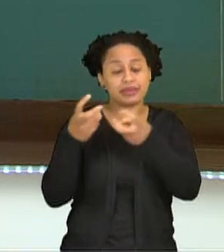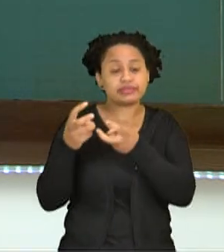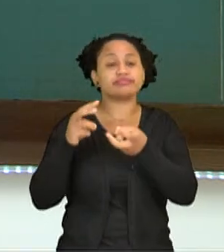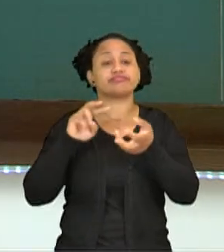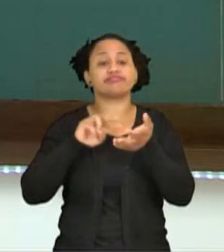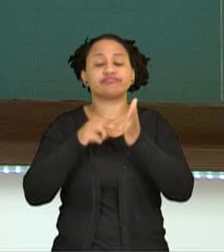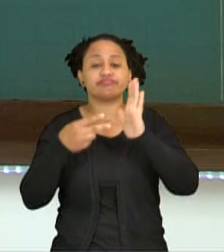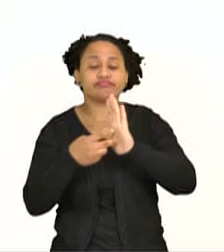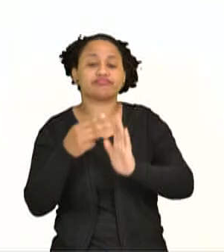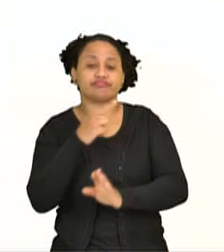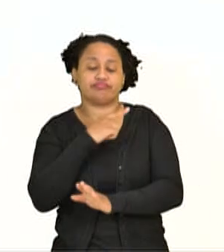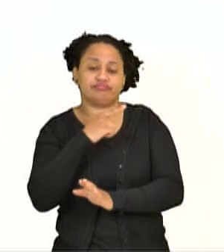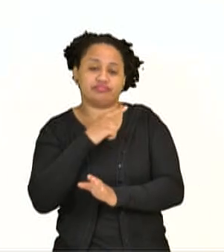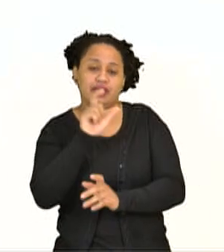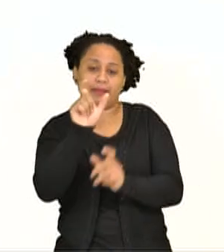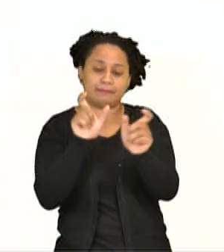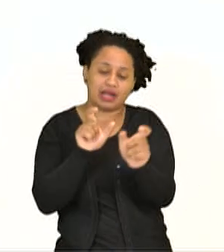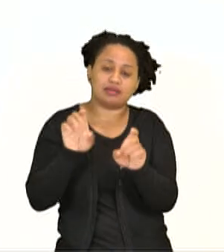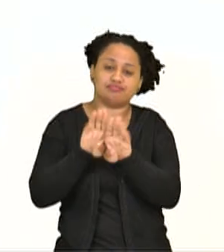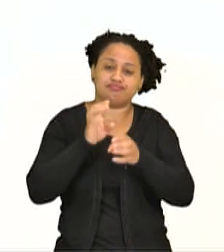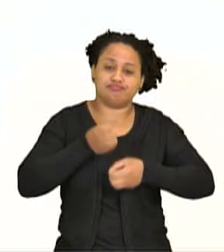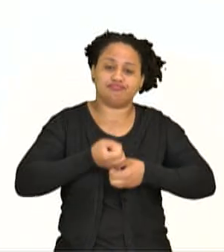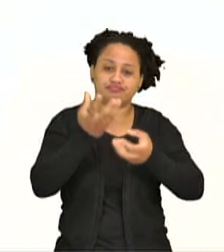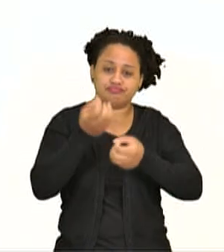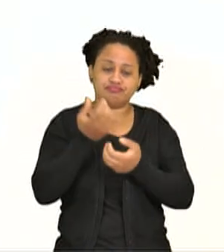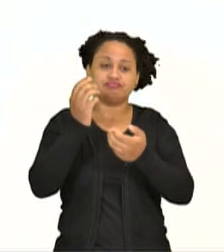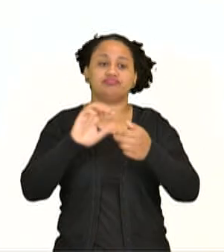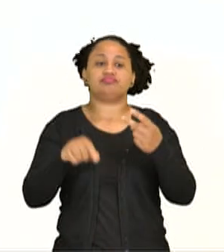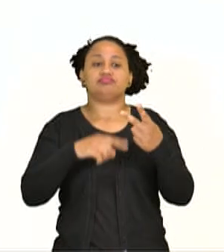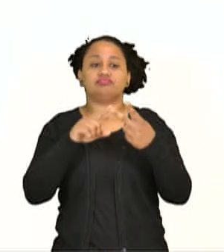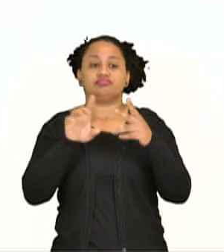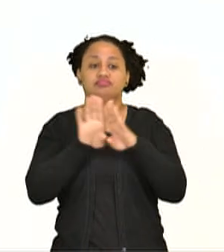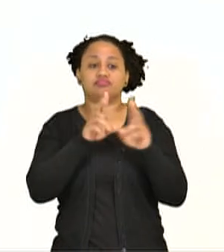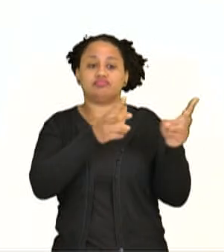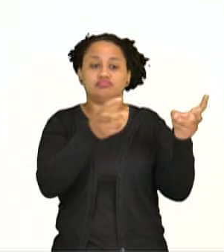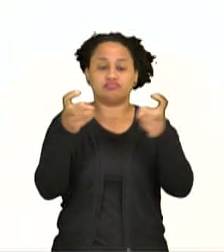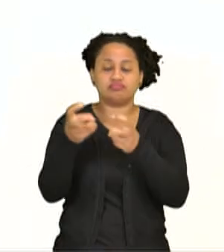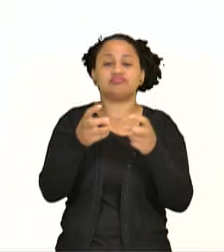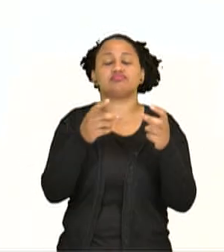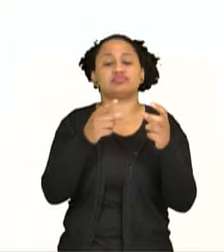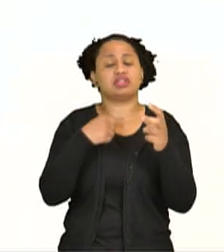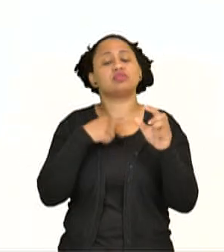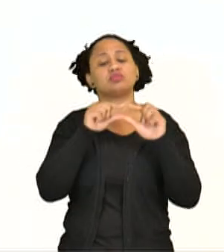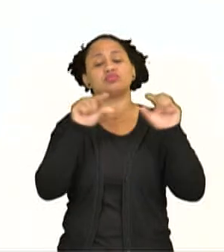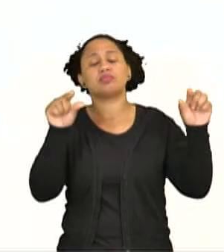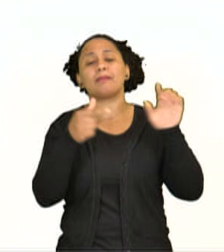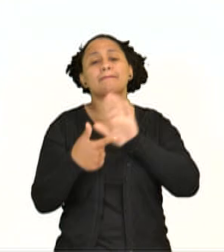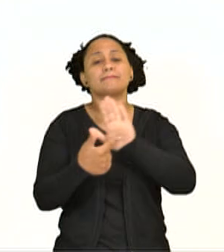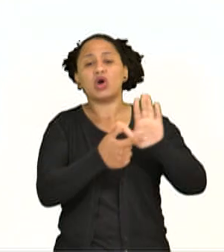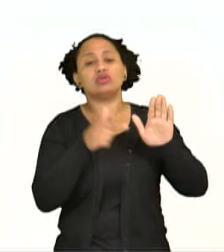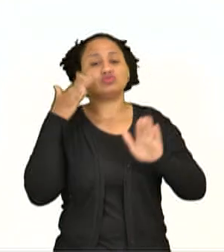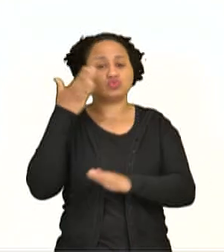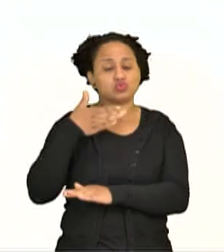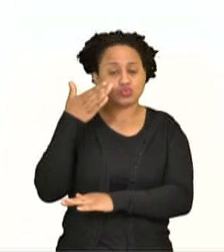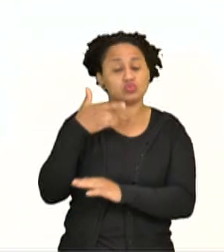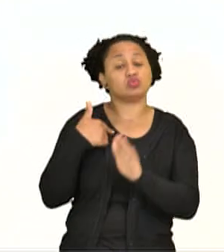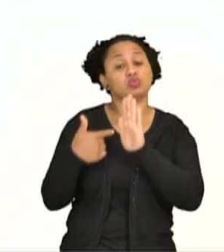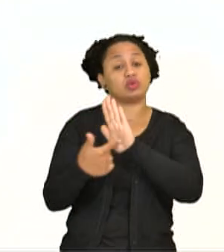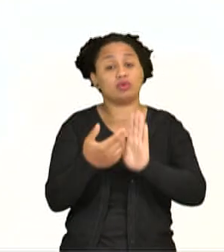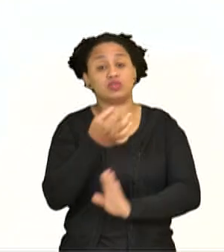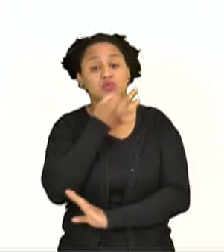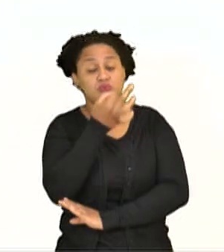por palavras e expressões. Vamos também perceber os marcadores discursivos que indicam